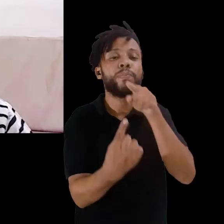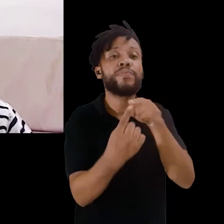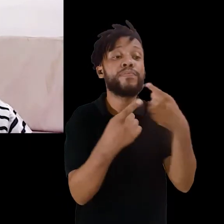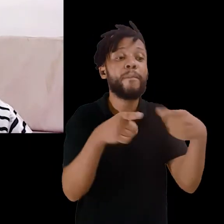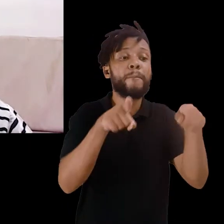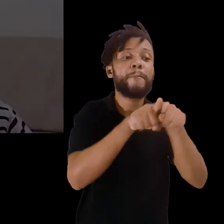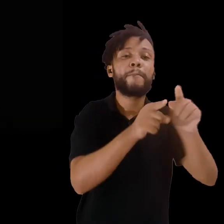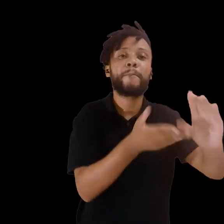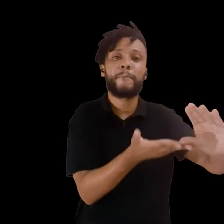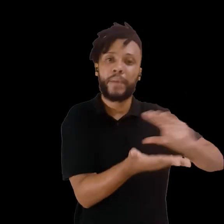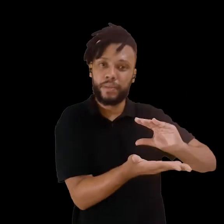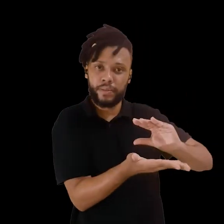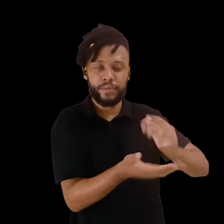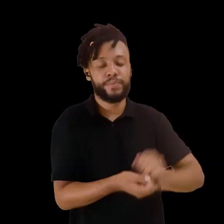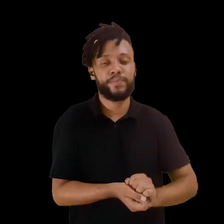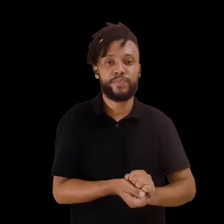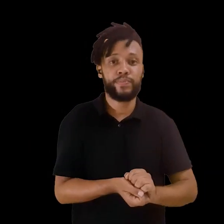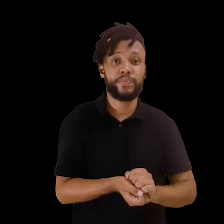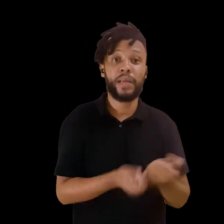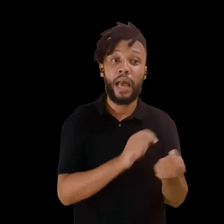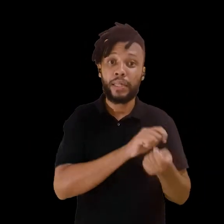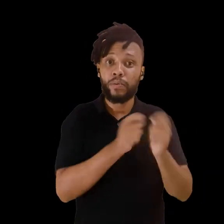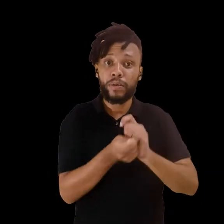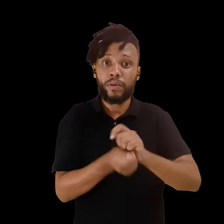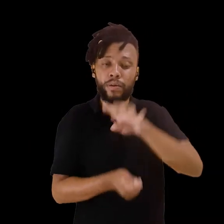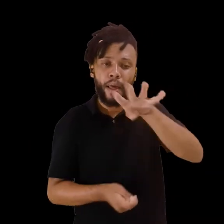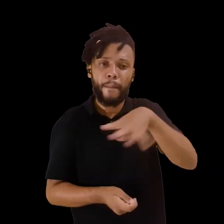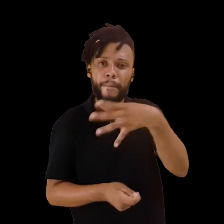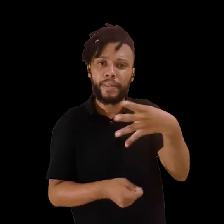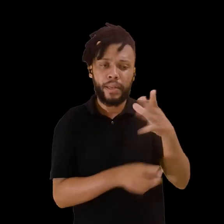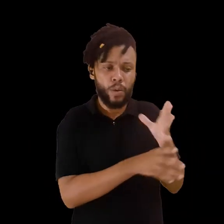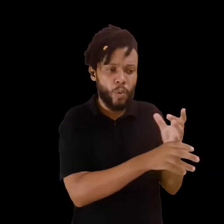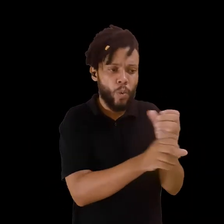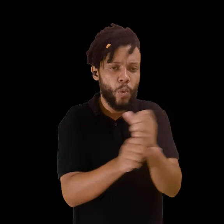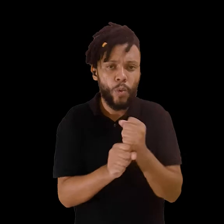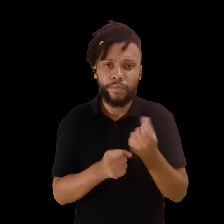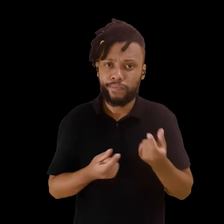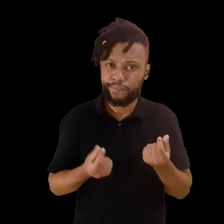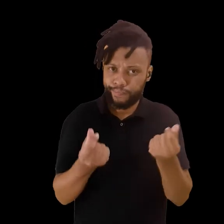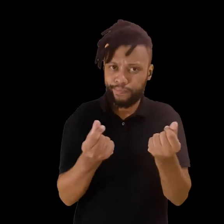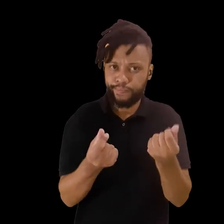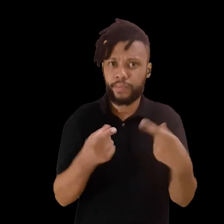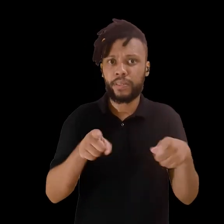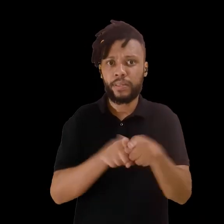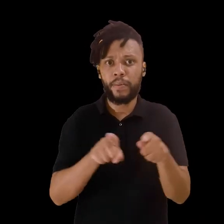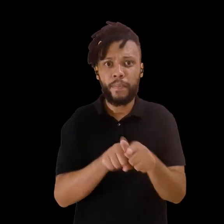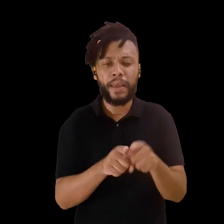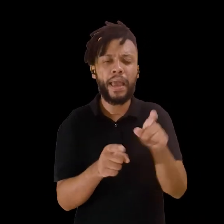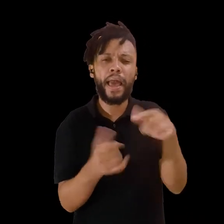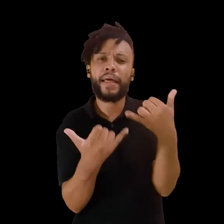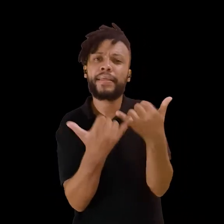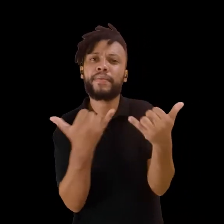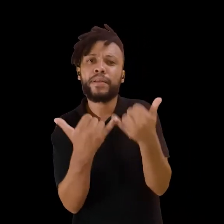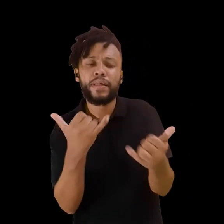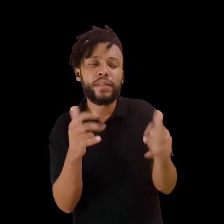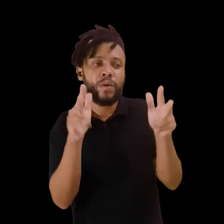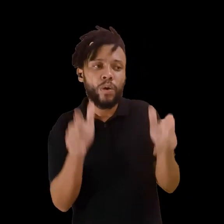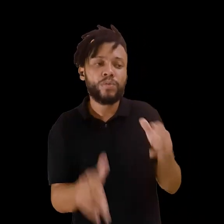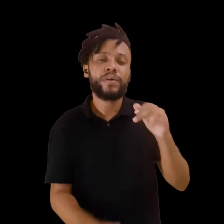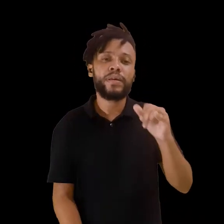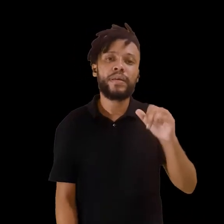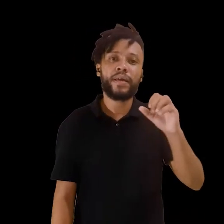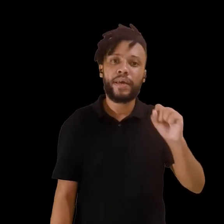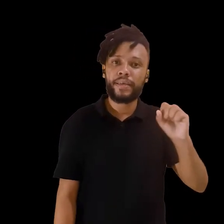uma intenção de patrocínio. A adequação da planilha orçamentária é também bastante semelhante ao